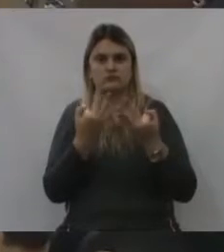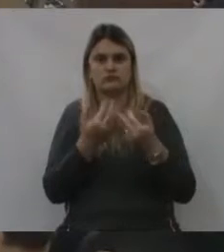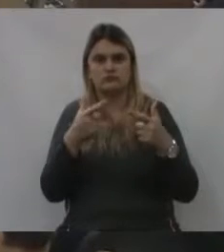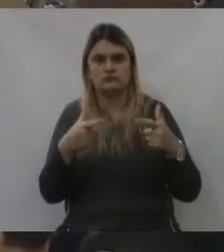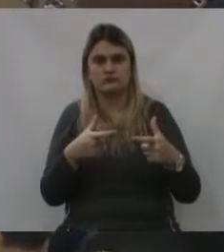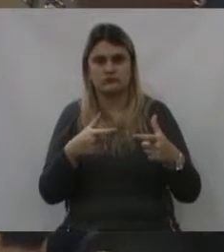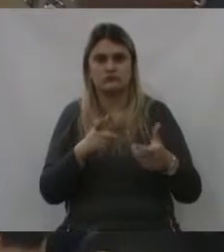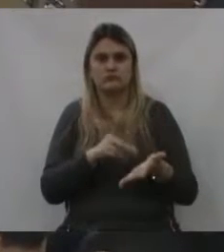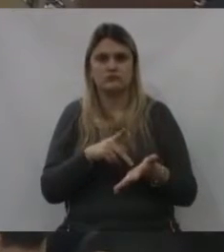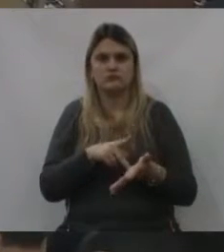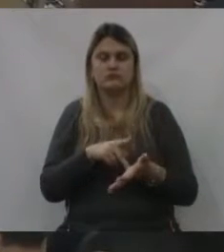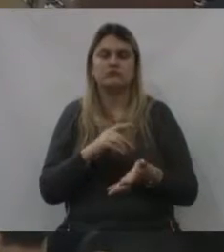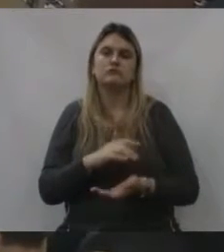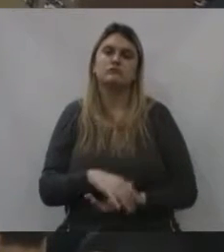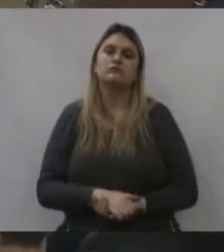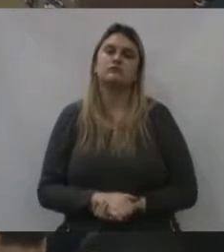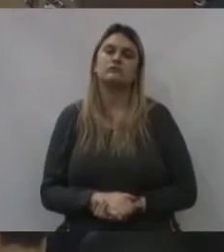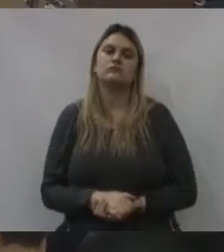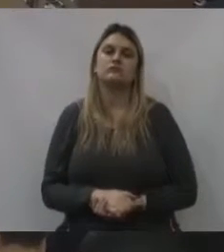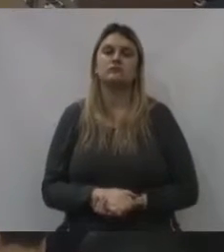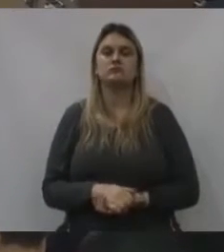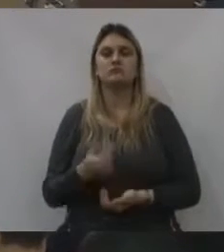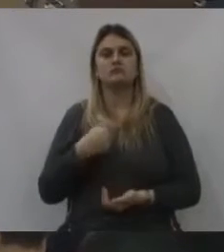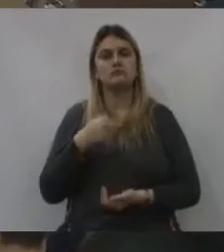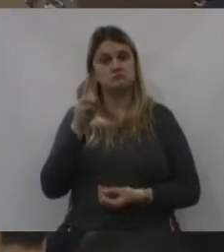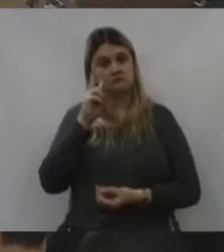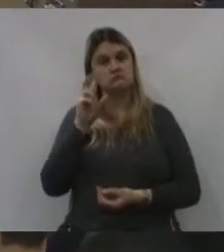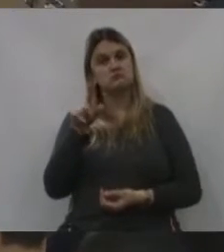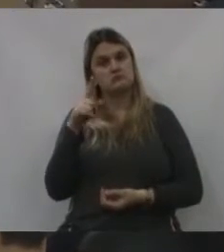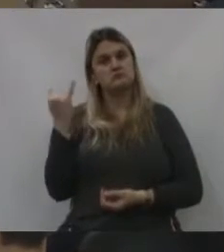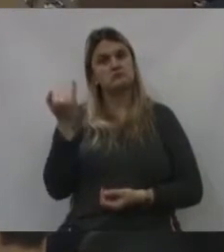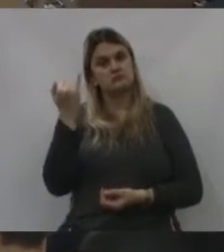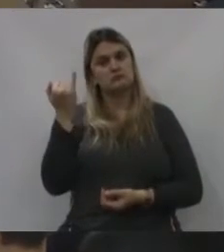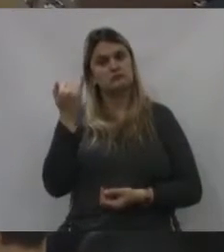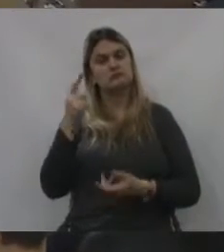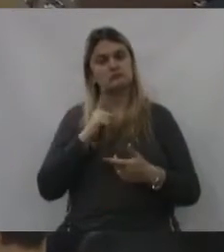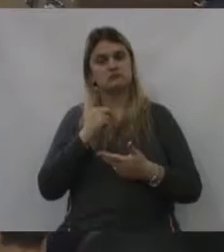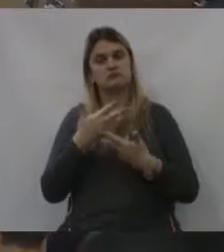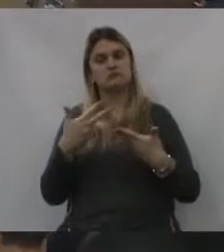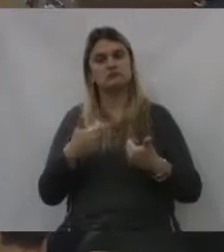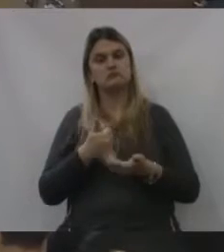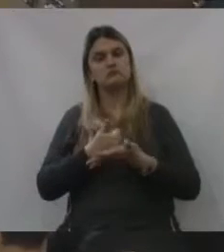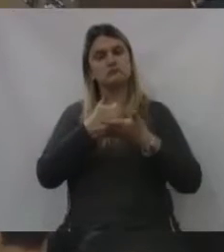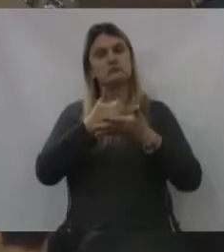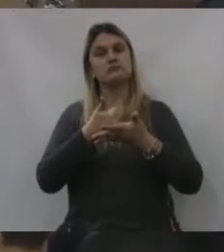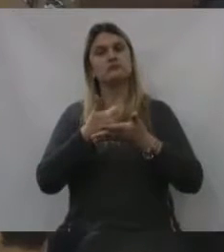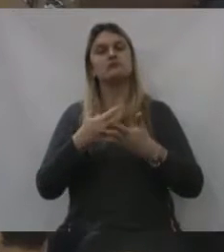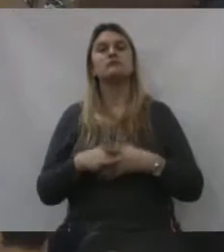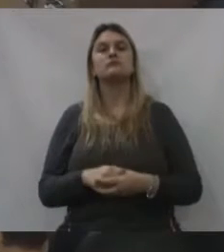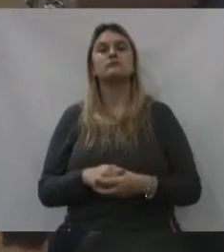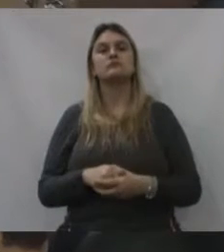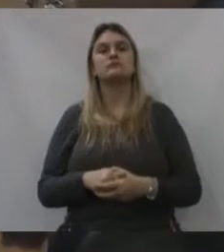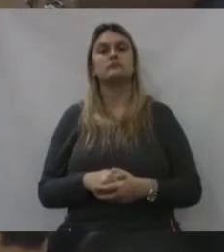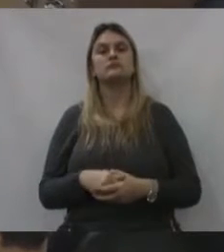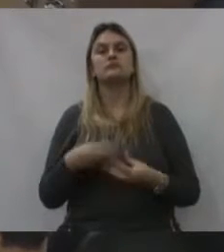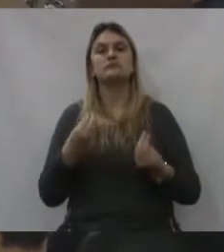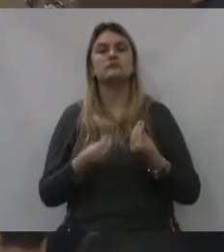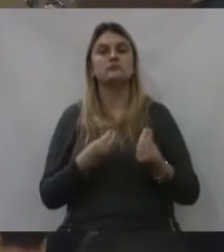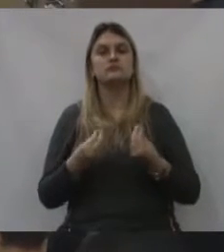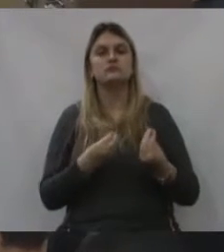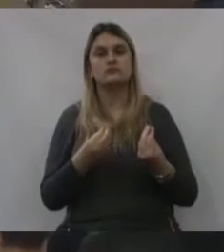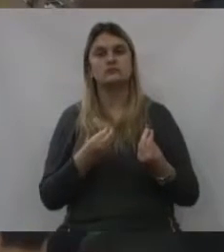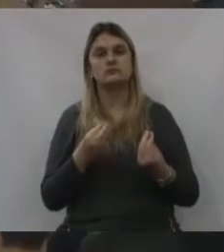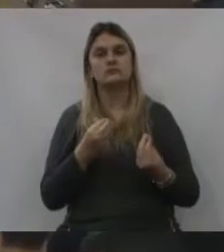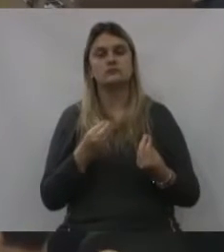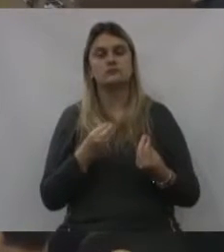agricultura familiar local, na verdade. Eu vi como um ponto importante, um ponto positivo nessa captação.